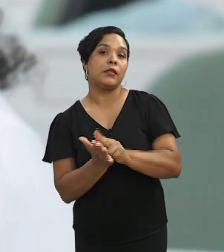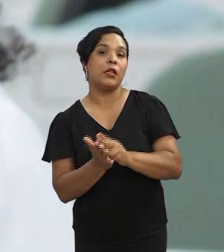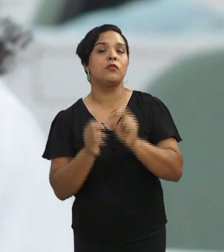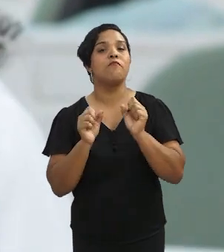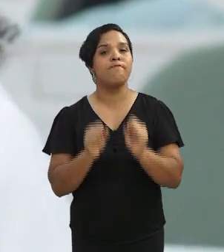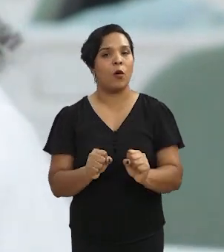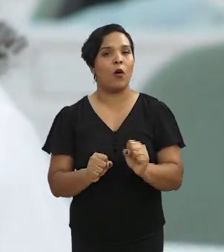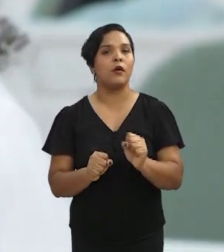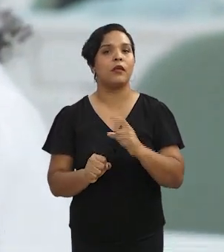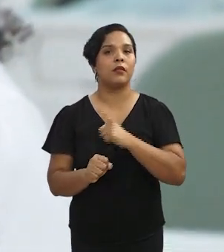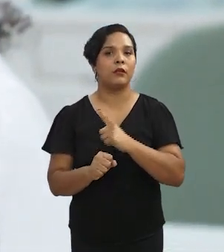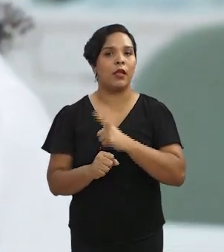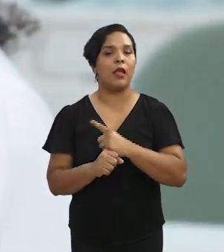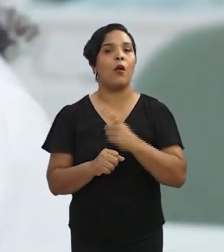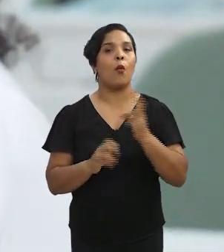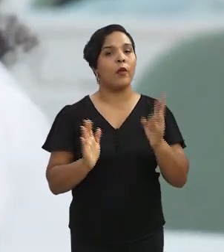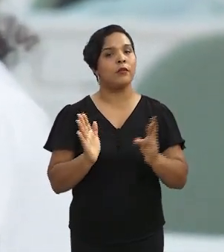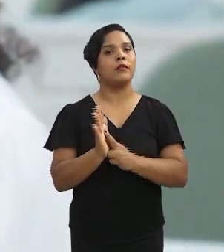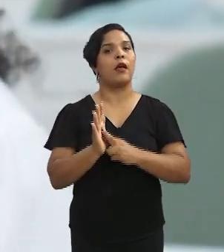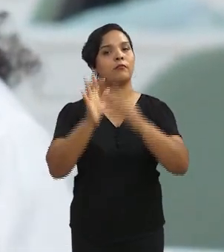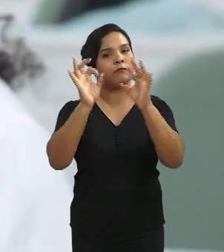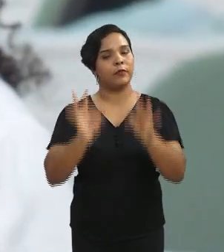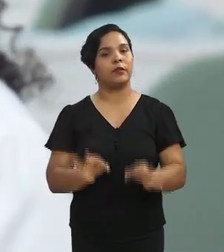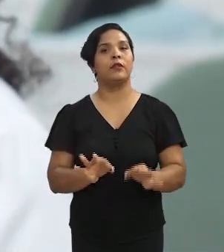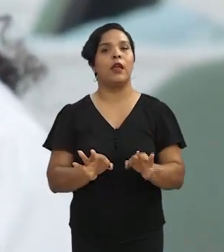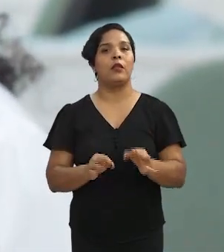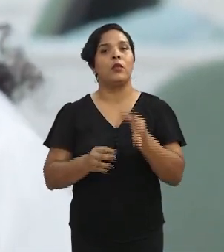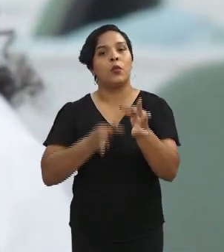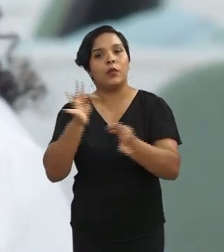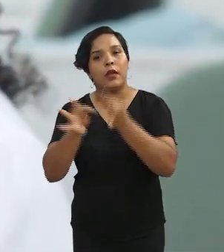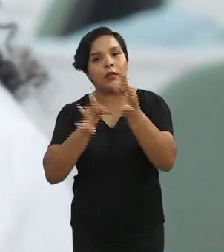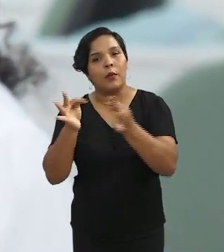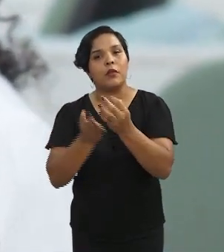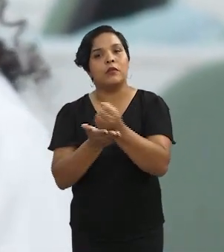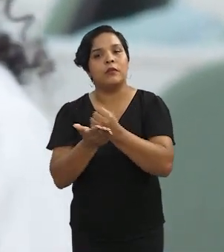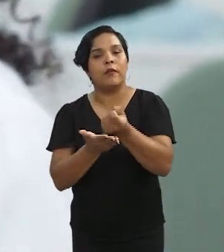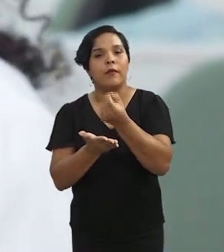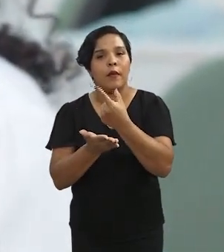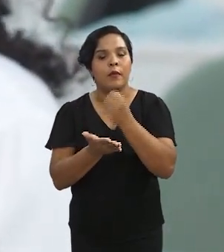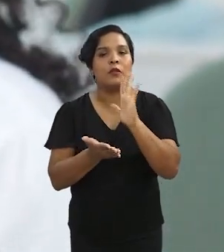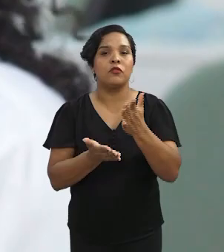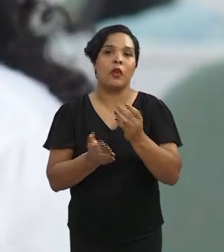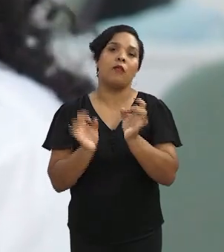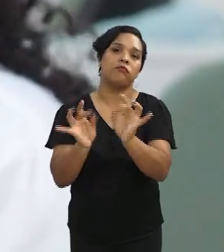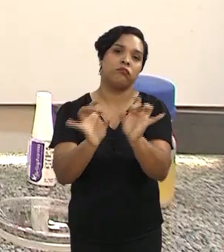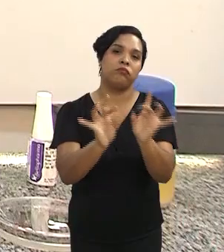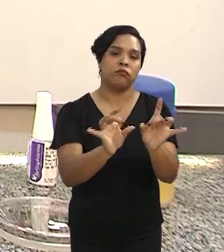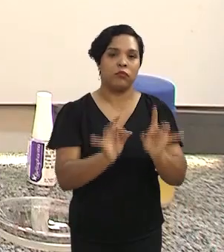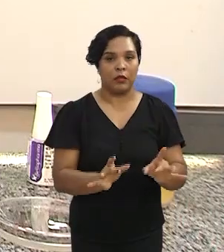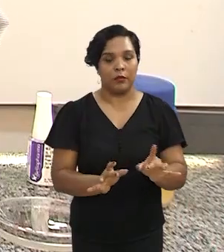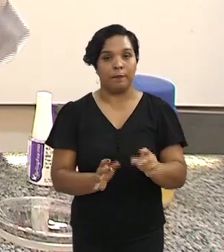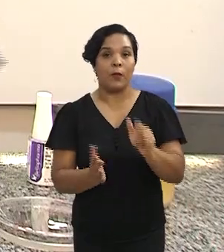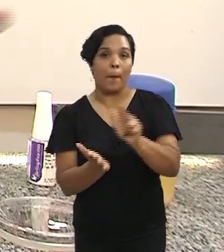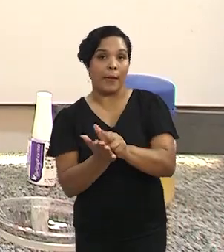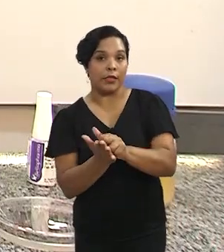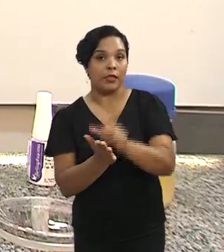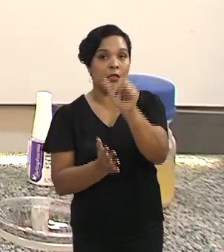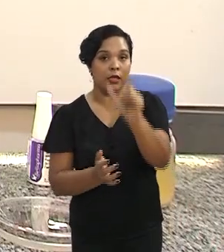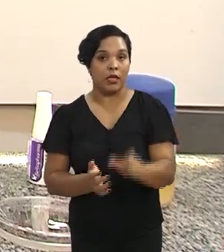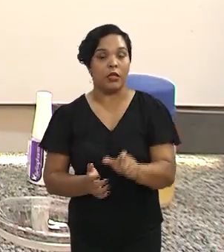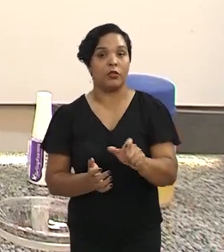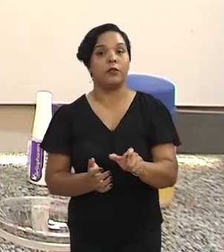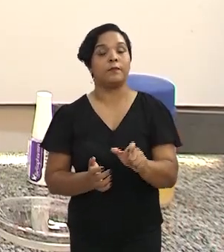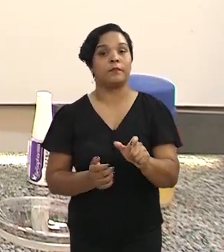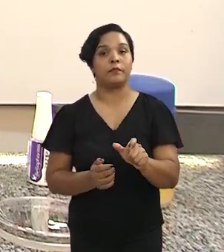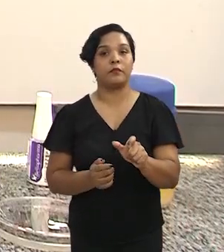paciente ele possa, de fato, ter ali um resultado efetivo com os tratamentos e fármacos já comercializados. Para que esse paciente ele